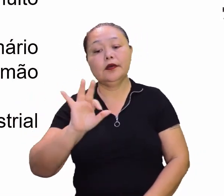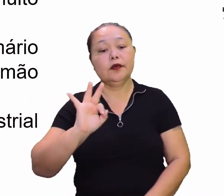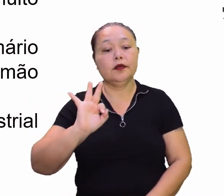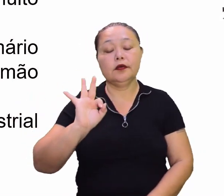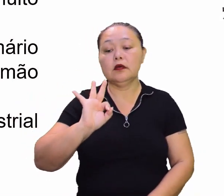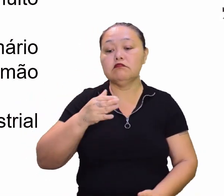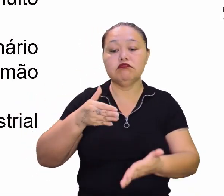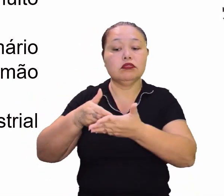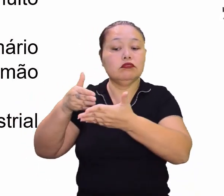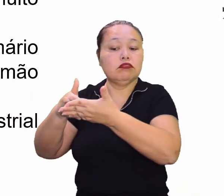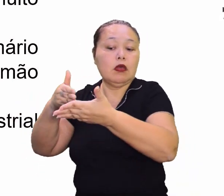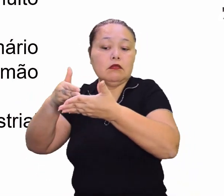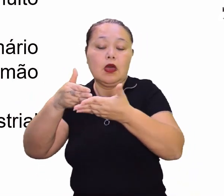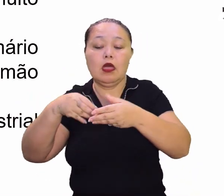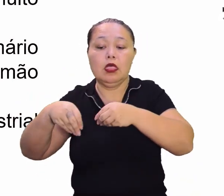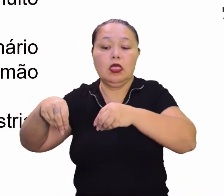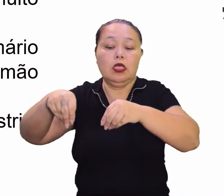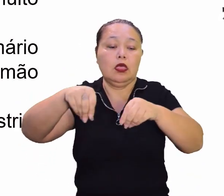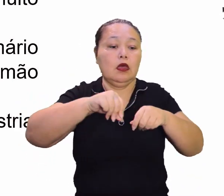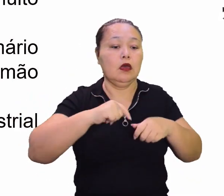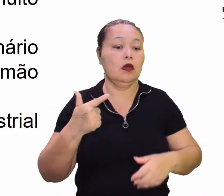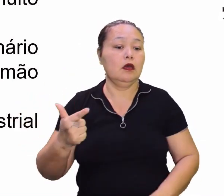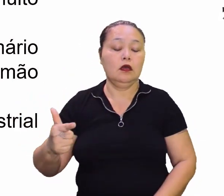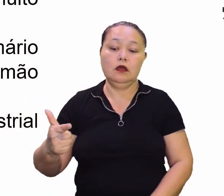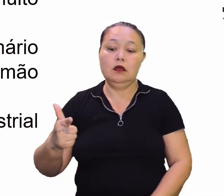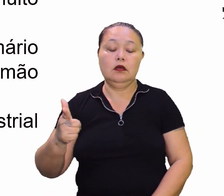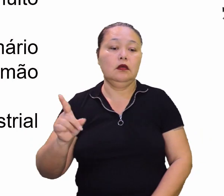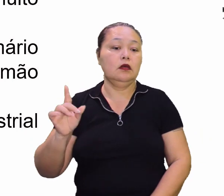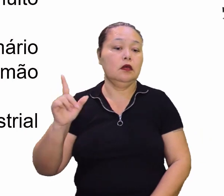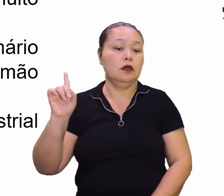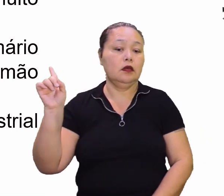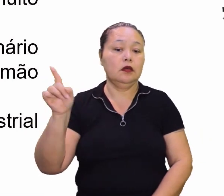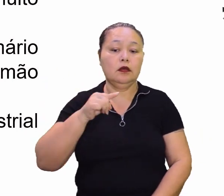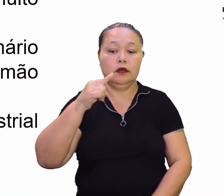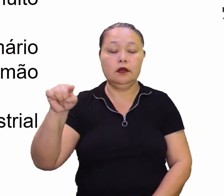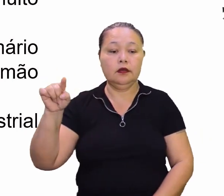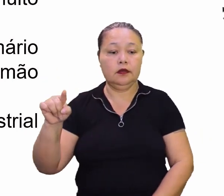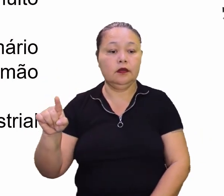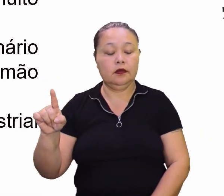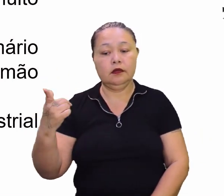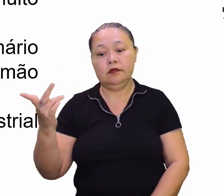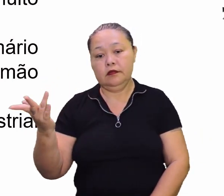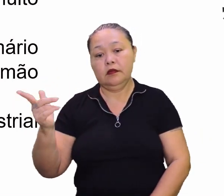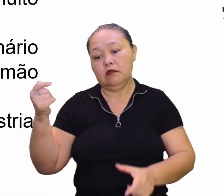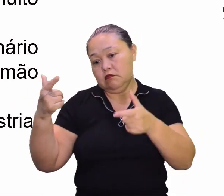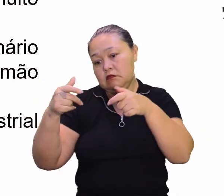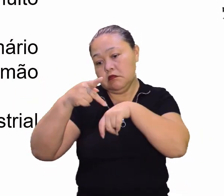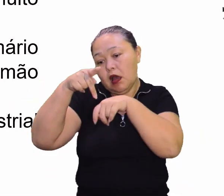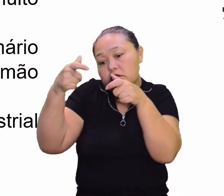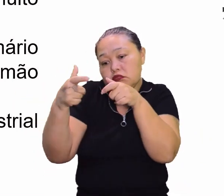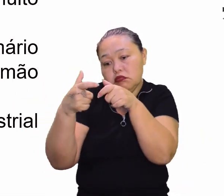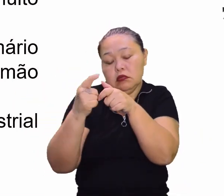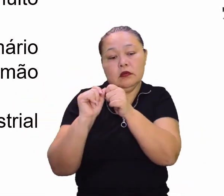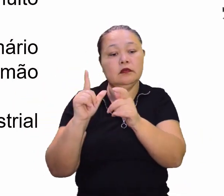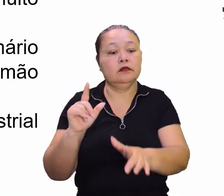a sua limitação territorial, então já não pode ser isso também. E são pequenos, né? São pequenos, muito bem. Eu não ia falar